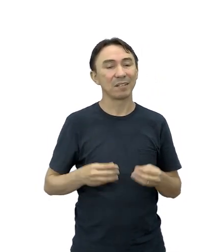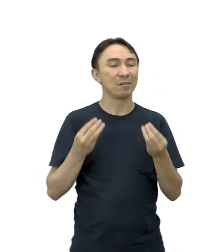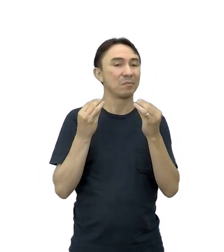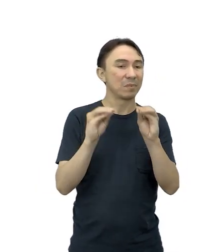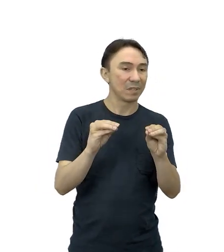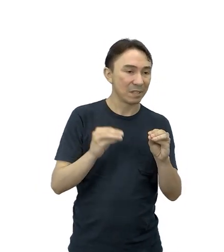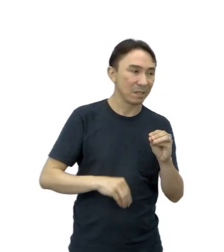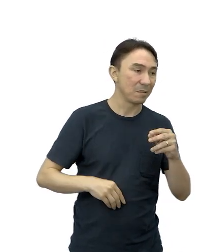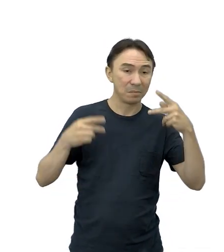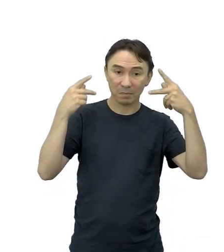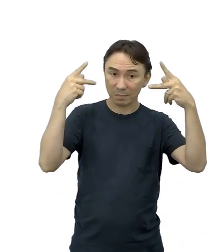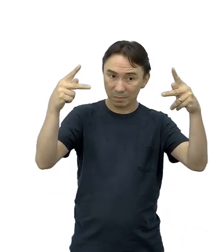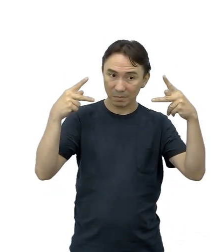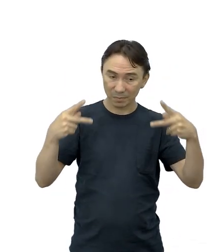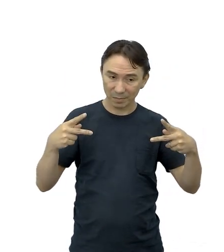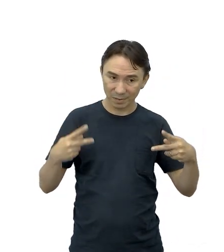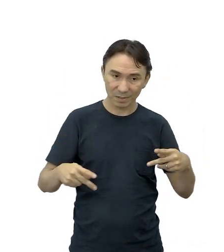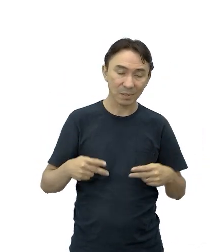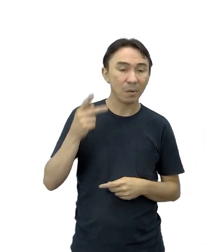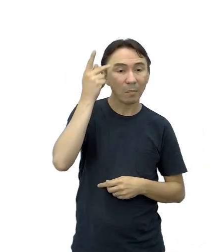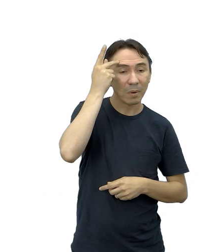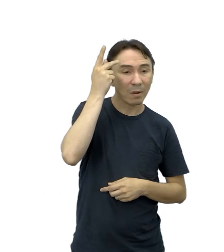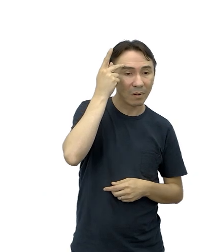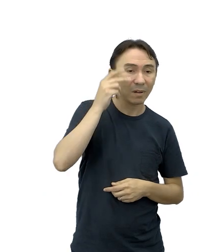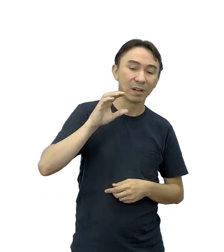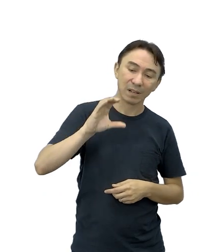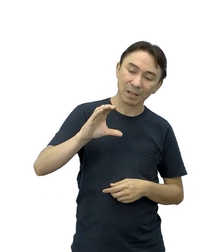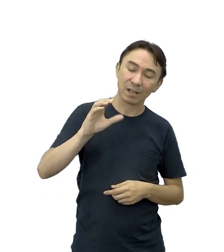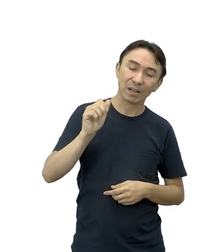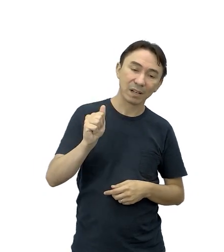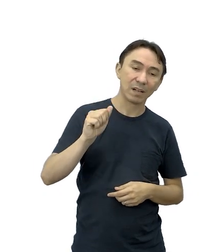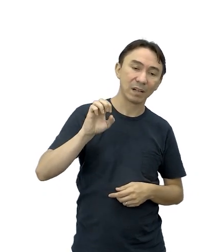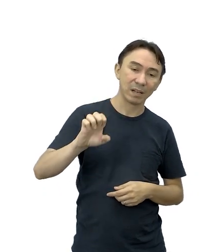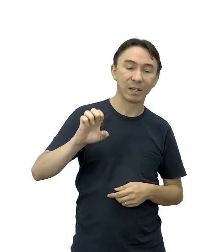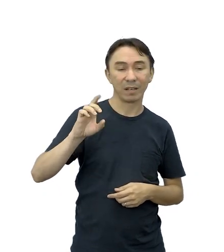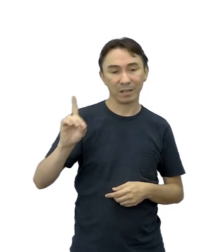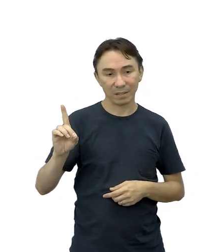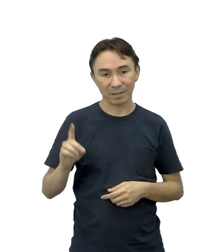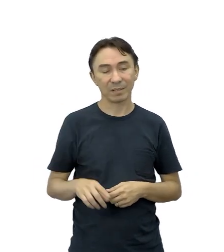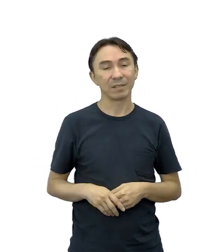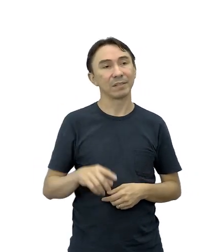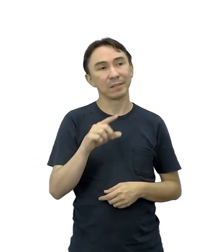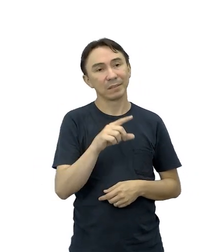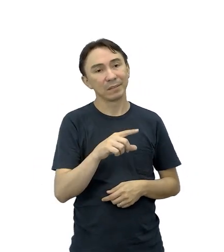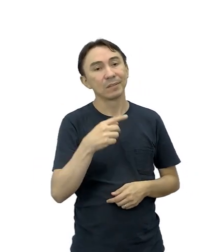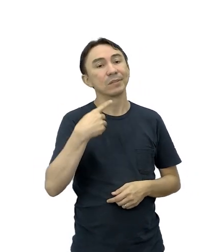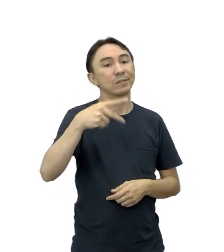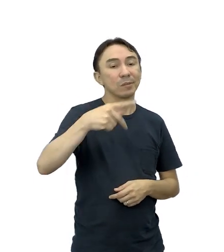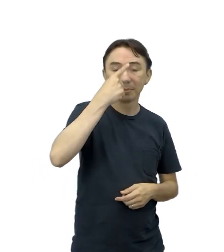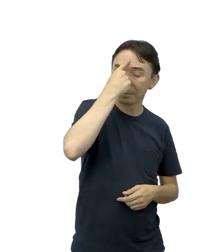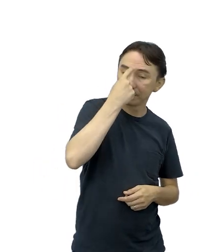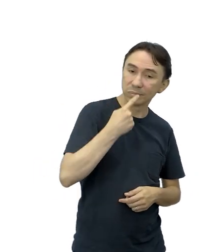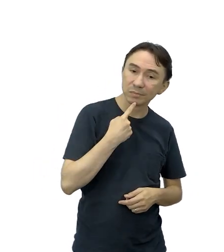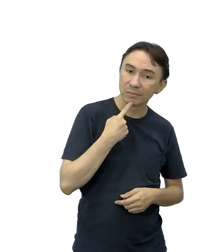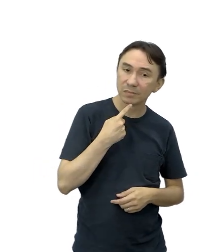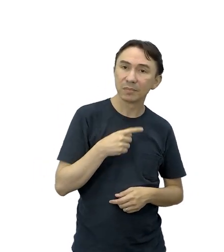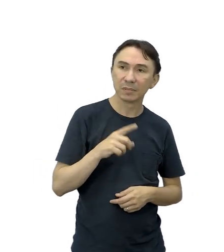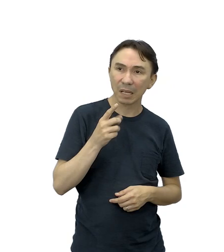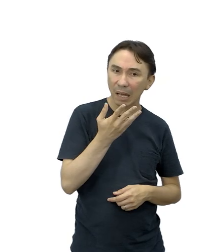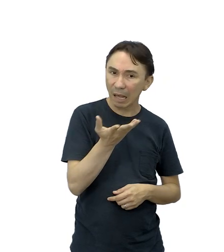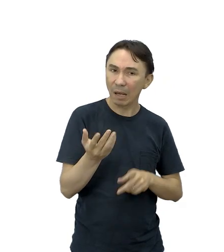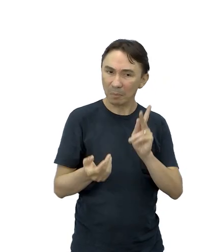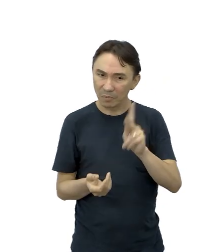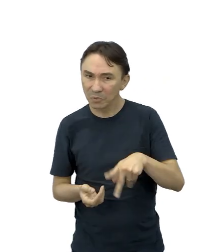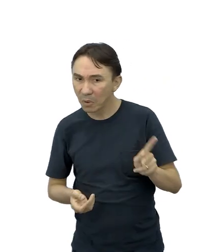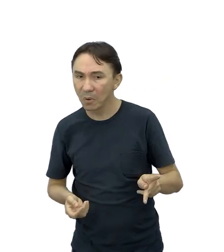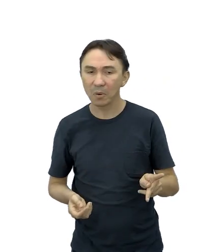Paulo, CAED, vocês vão ter aqui a seleção do perfil, se você é professor, se você é PCNP, né, para depois abrir